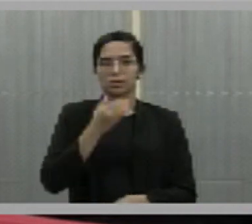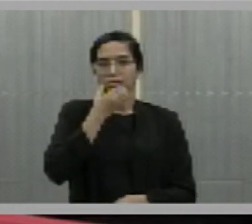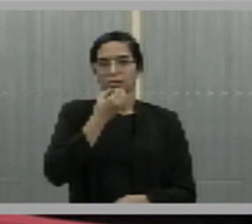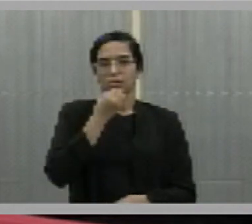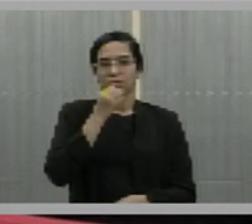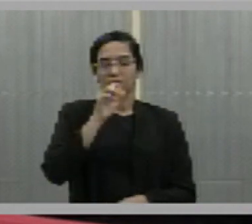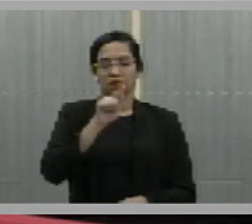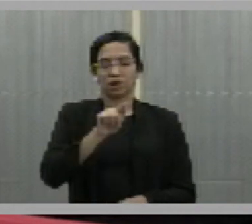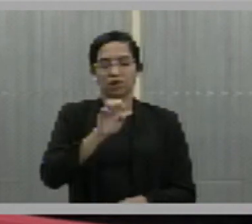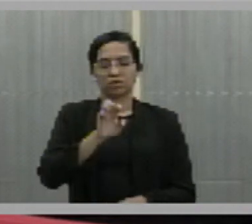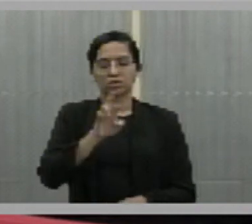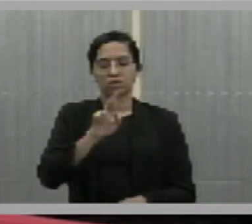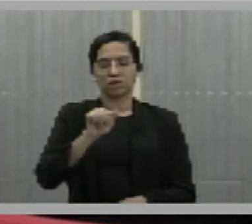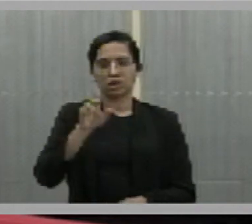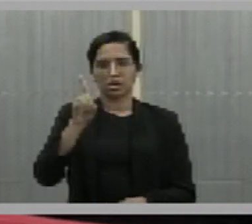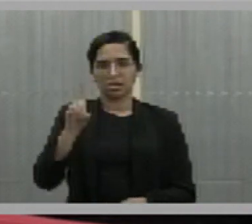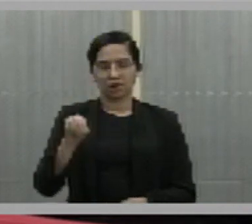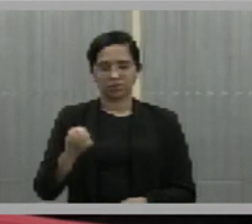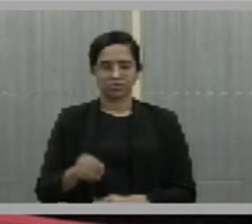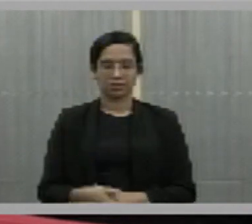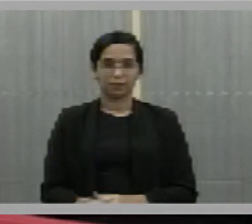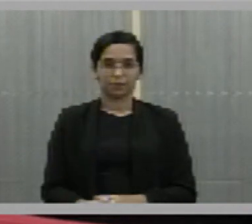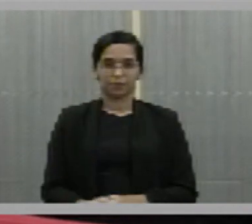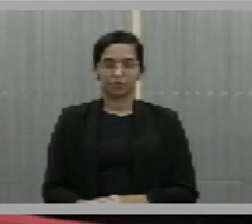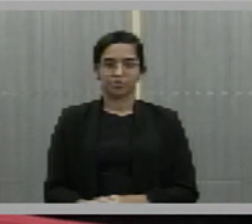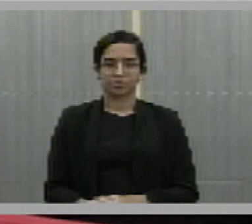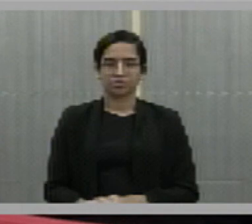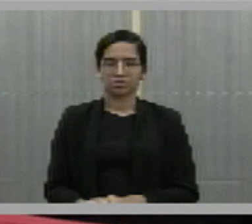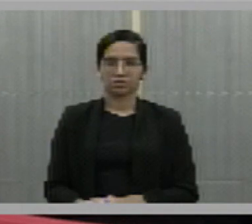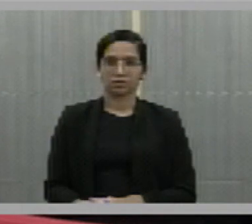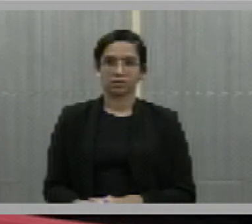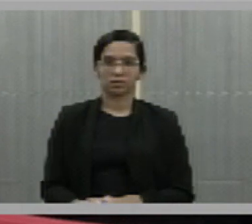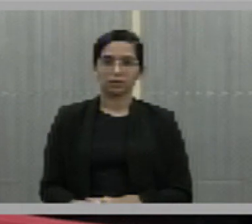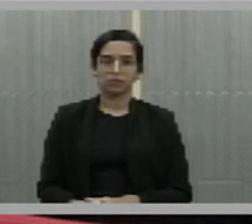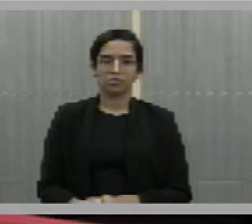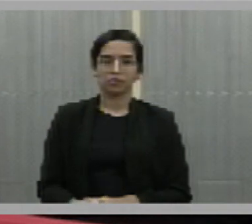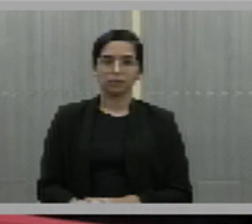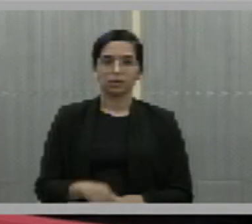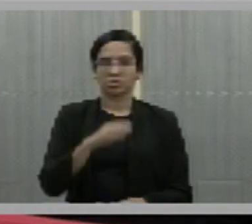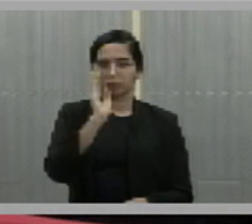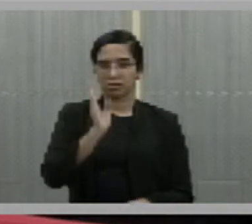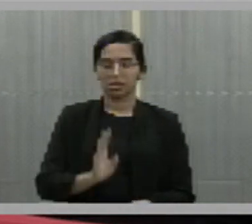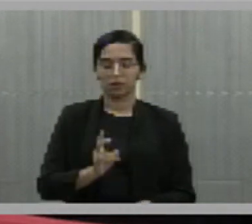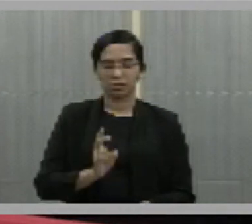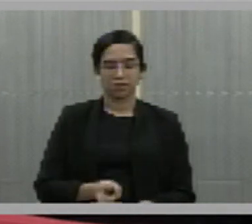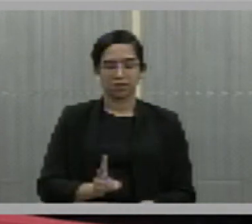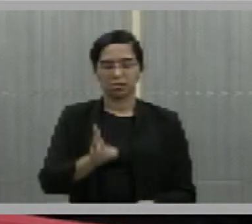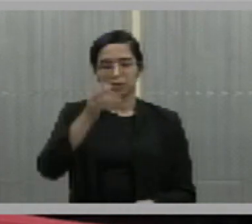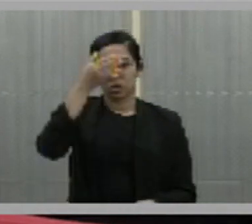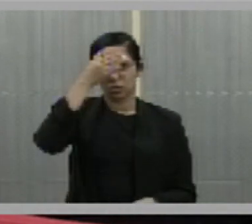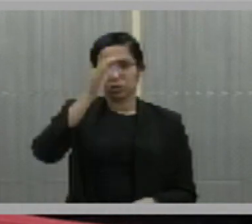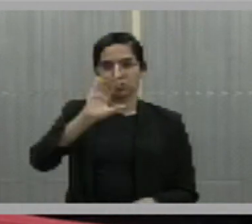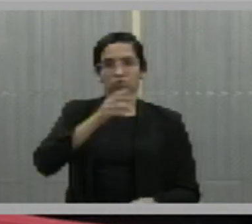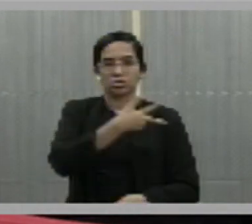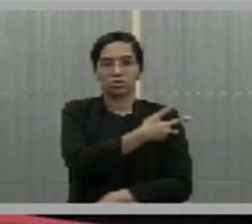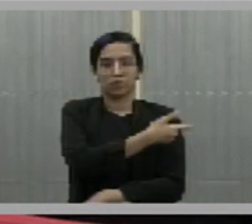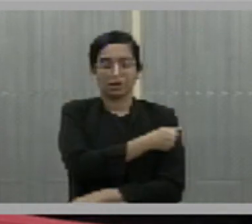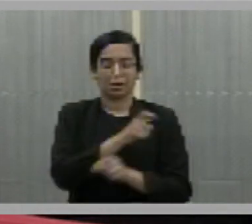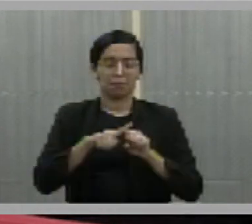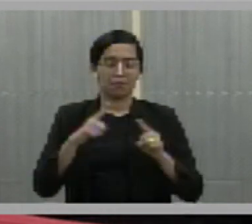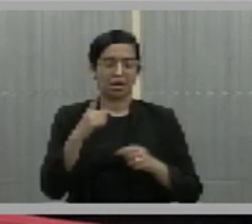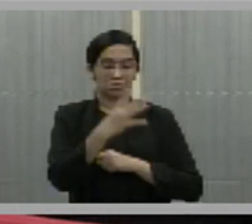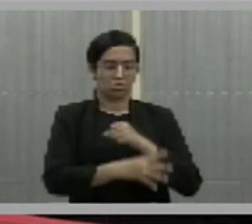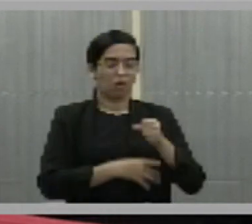Geraldo Alckmin. O Brasil sempre teve uma cultura de vacinar. E nos últimos 4